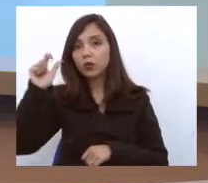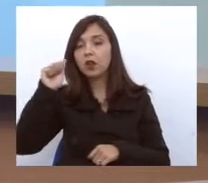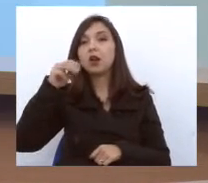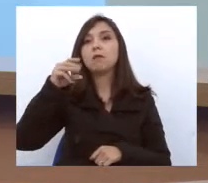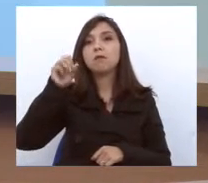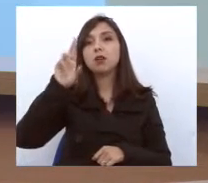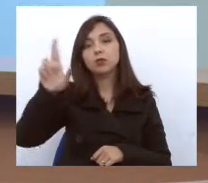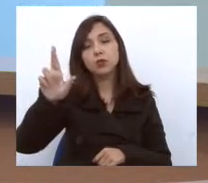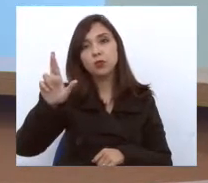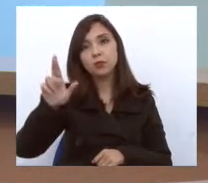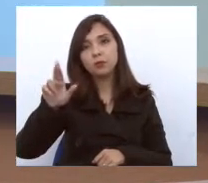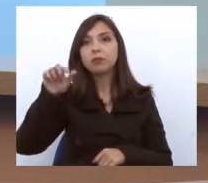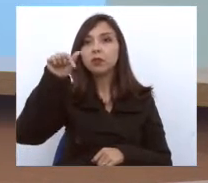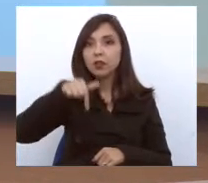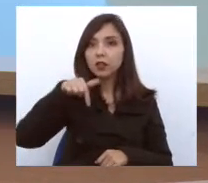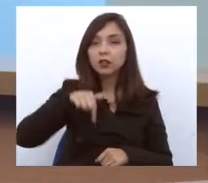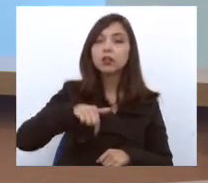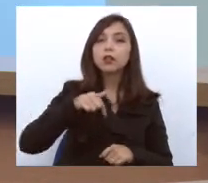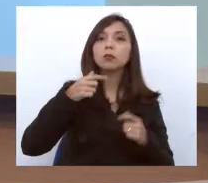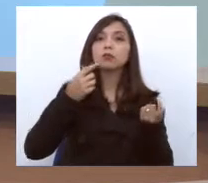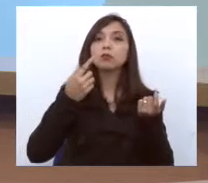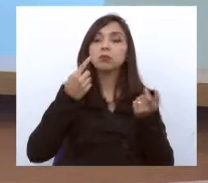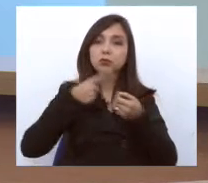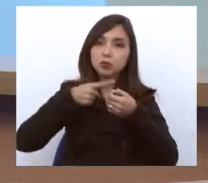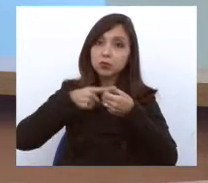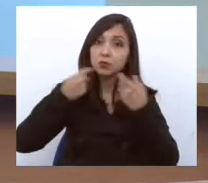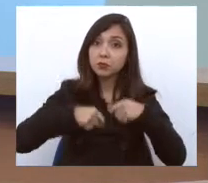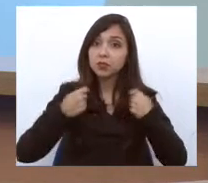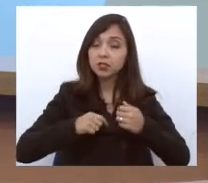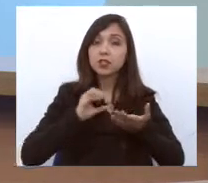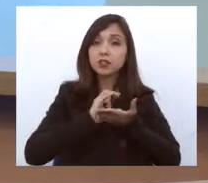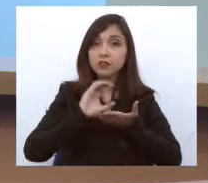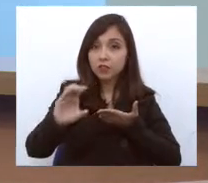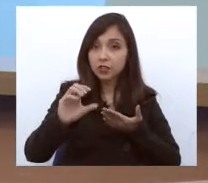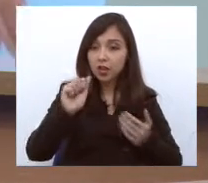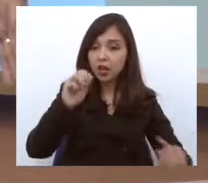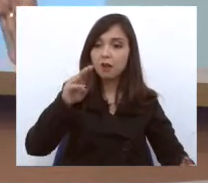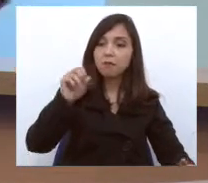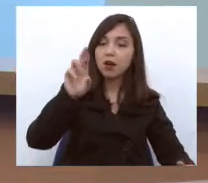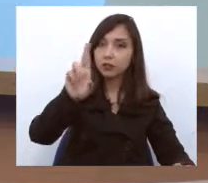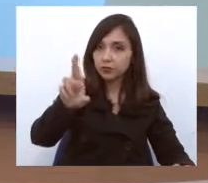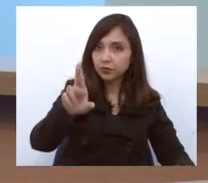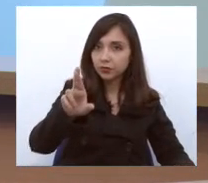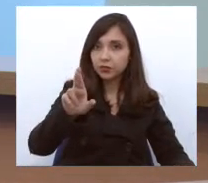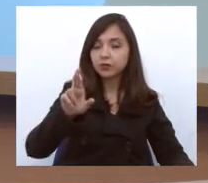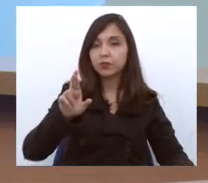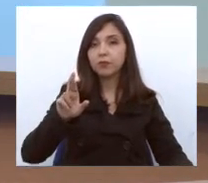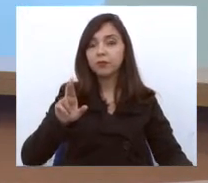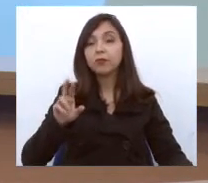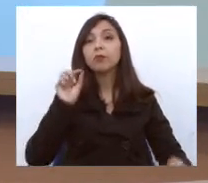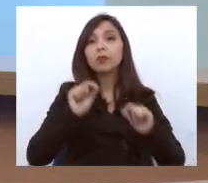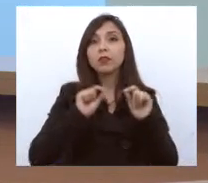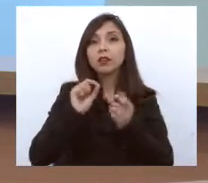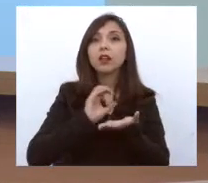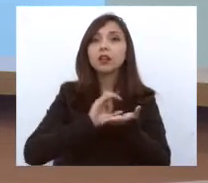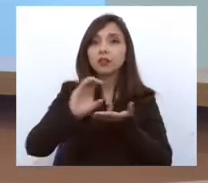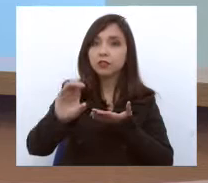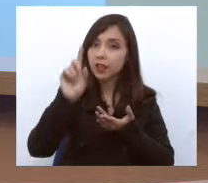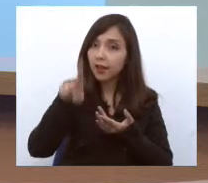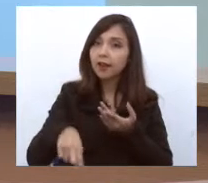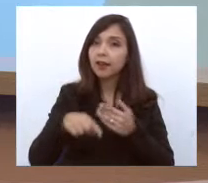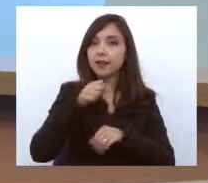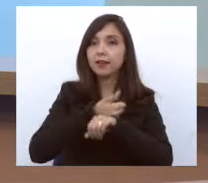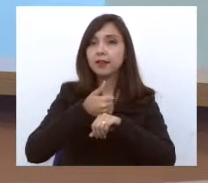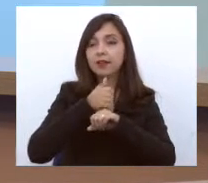amador. O município tem que investir futebol amador. Futebol profissional, quem tem que investir são as